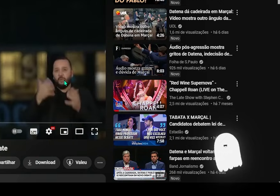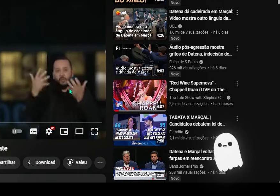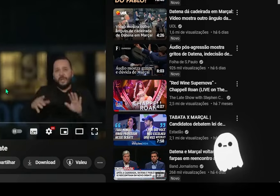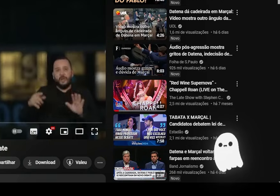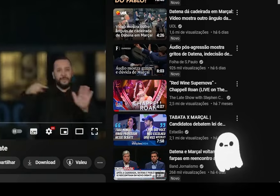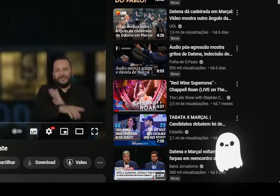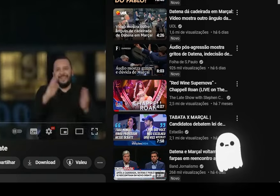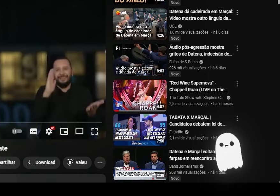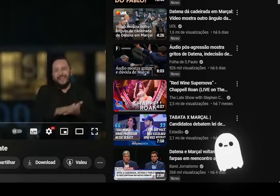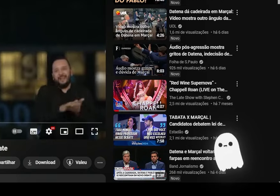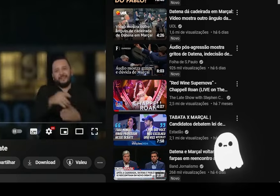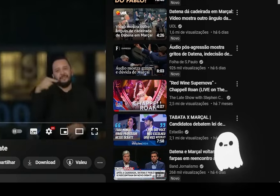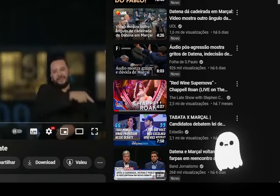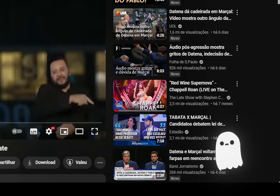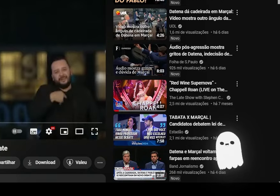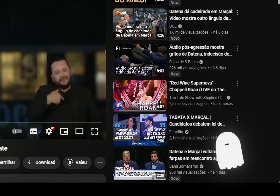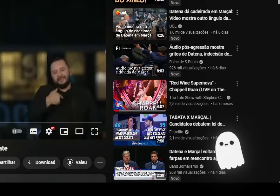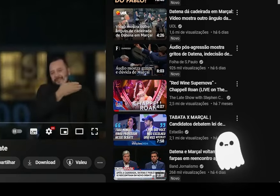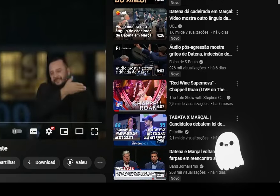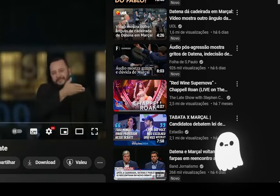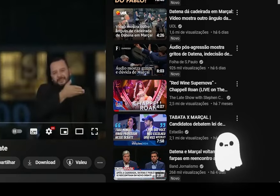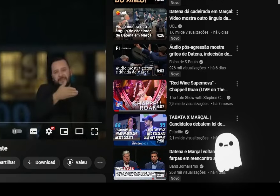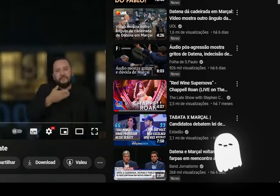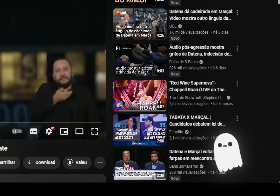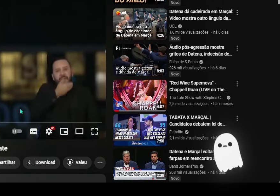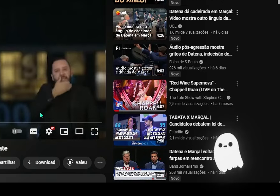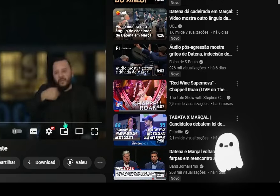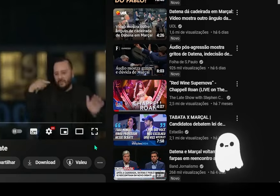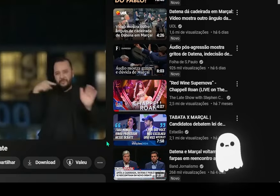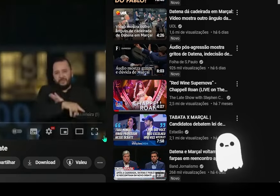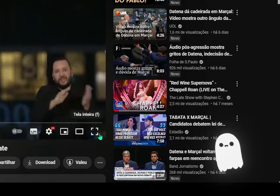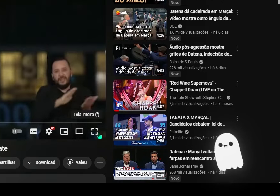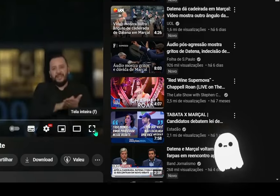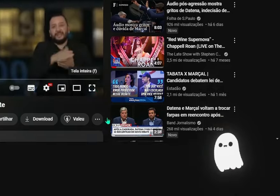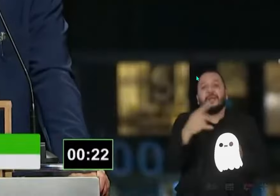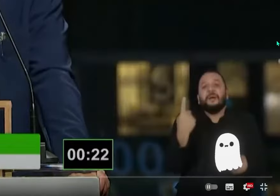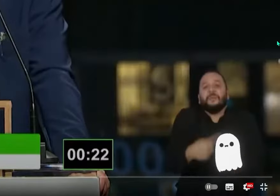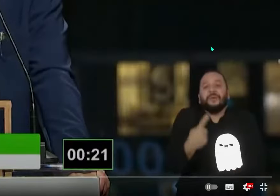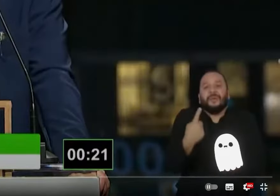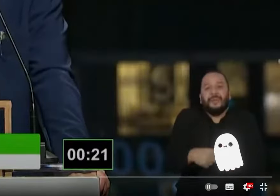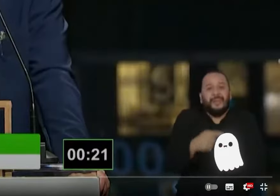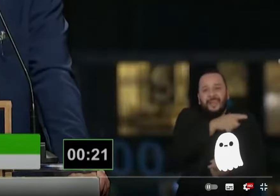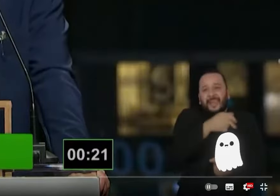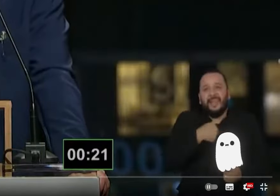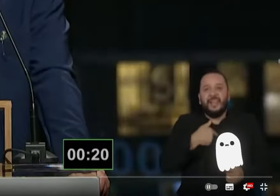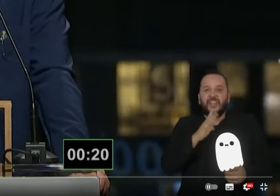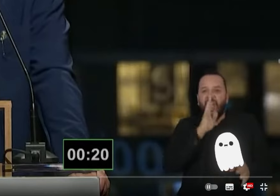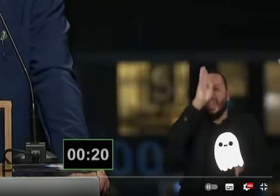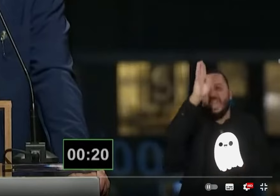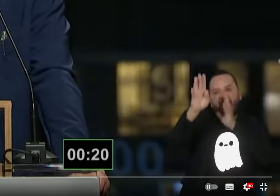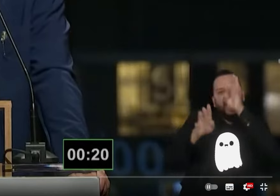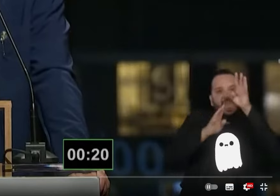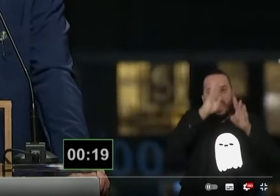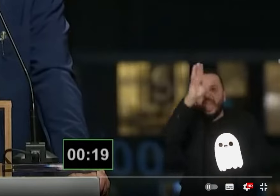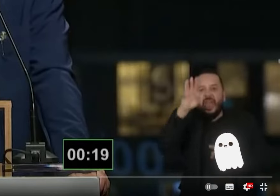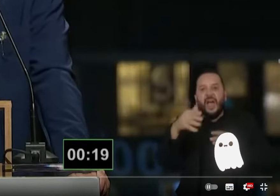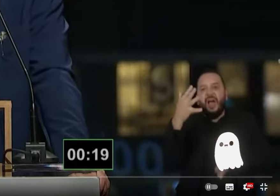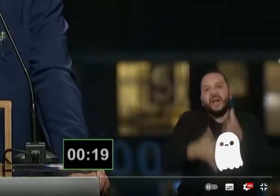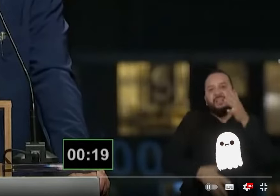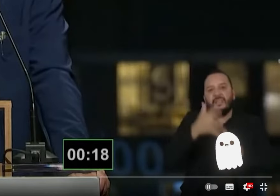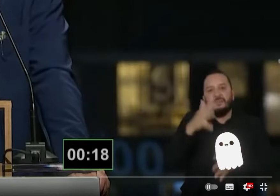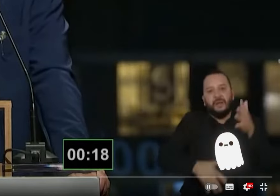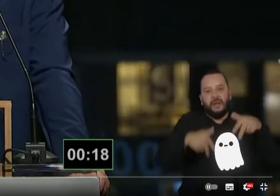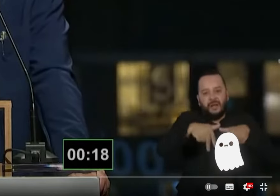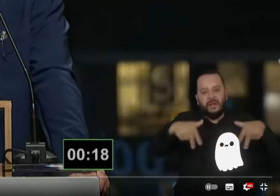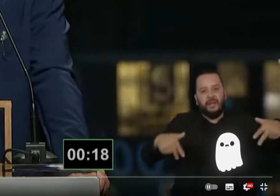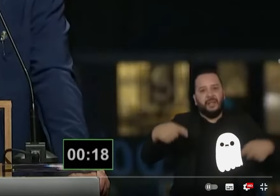O Pablo Marçal. Porque até agora ele subverteu toda a perspectiva... É, Oi, desses filho. Debates,